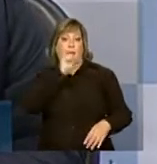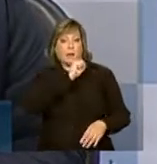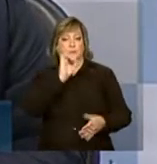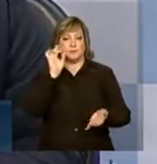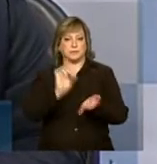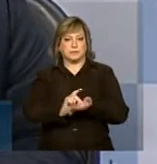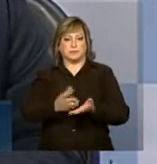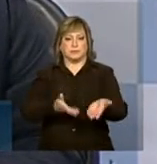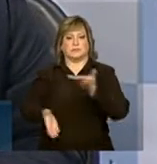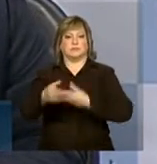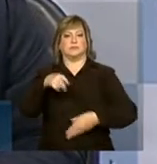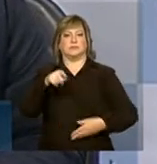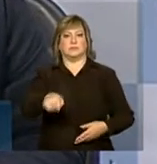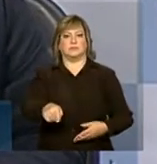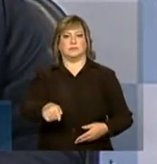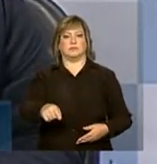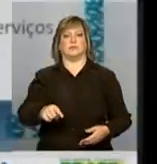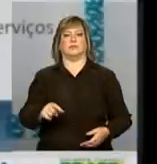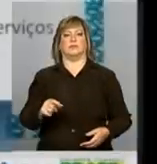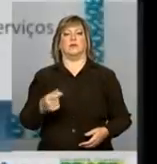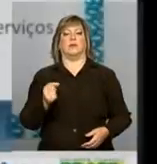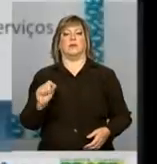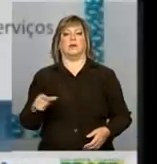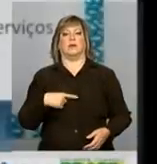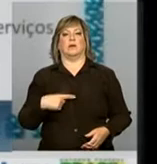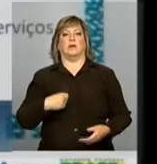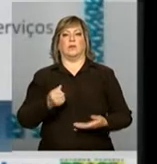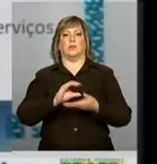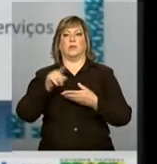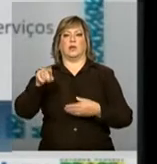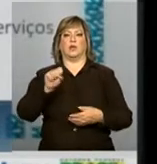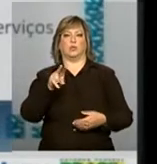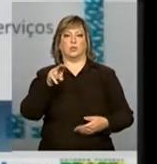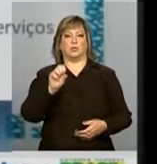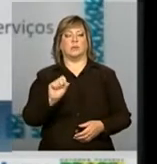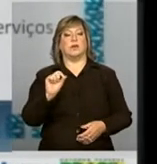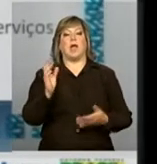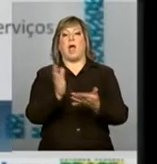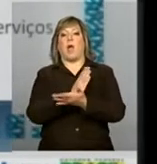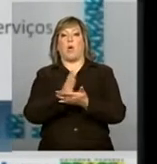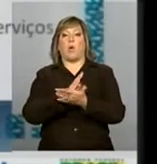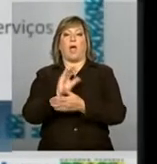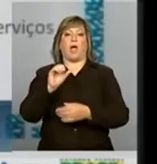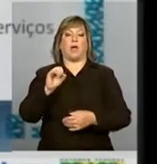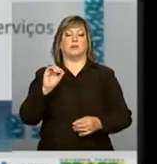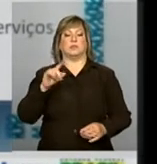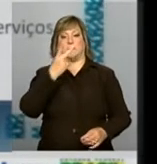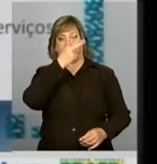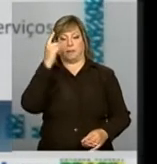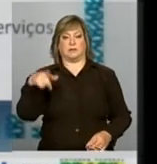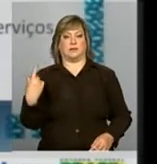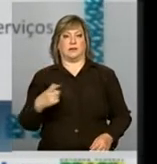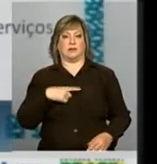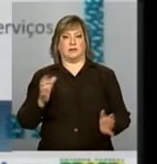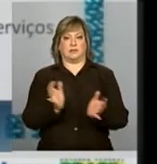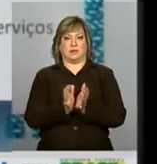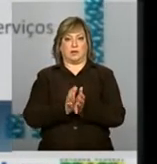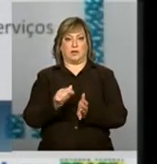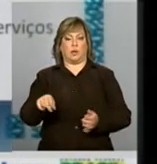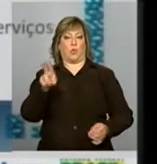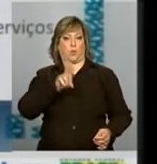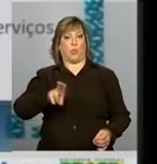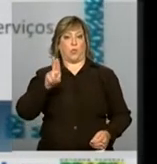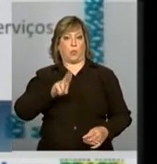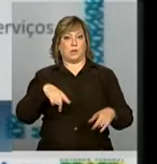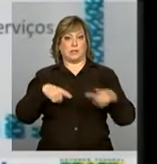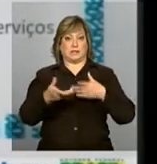eficiente o ressarcimento ao SUS naqueles casos em que beneficiários do setor utilizam os